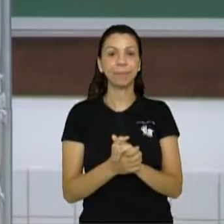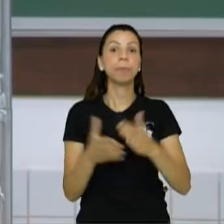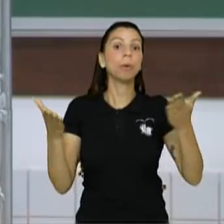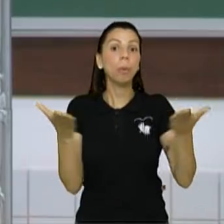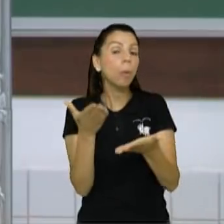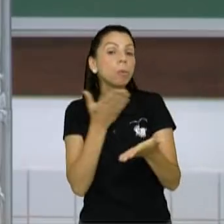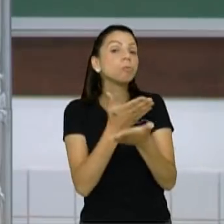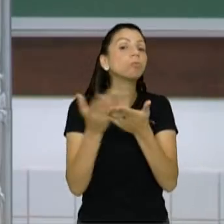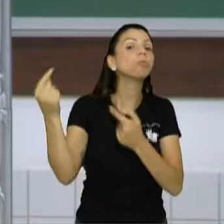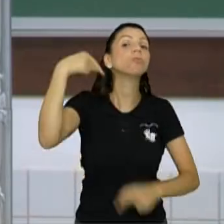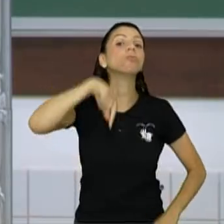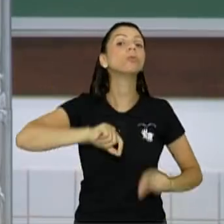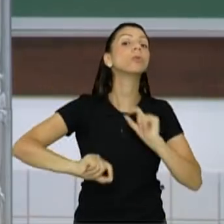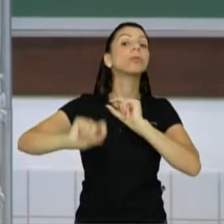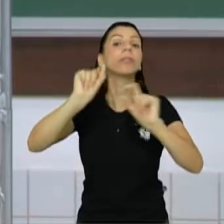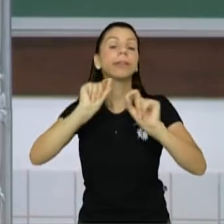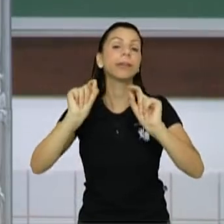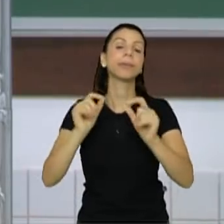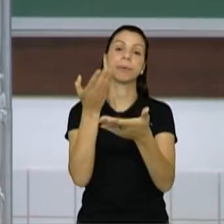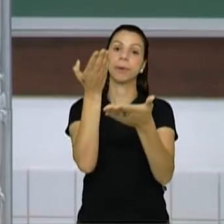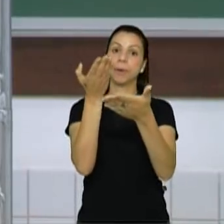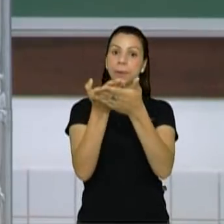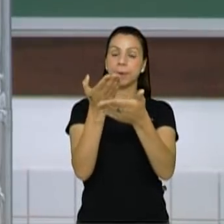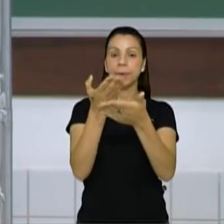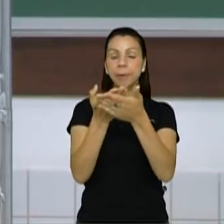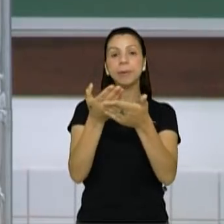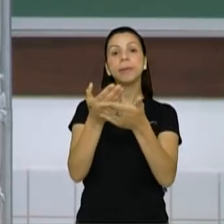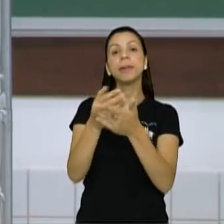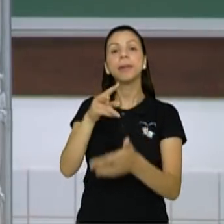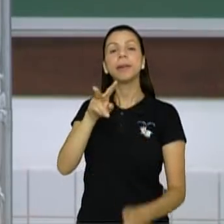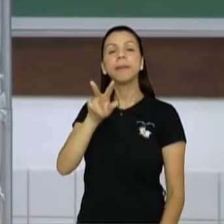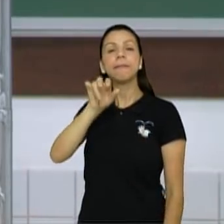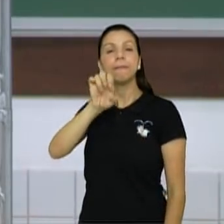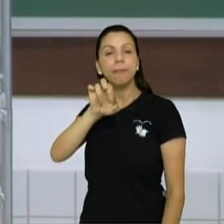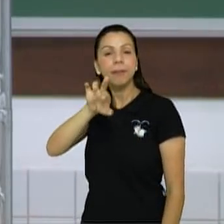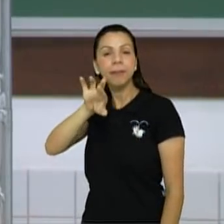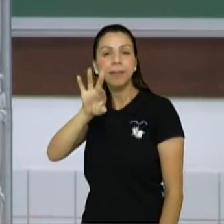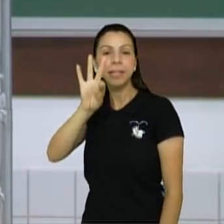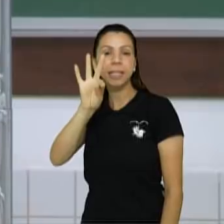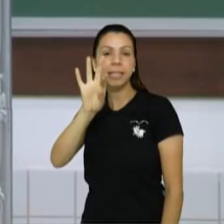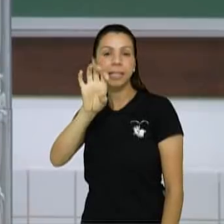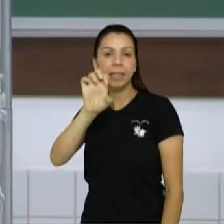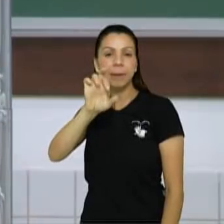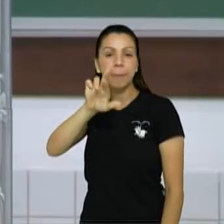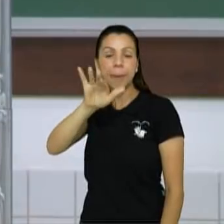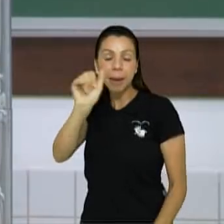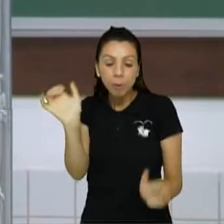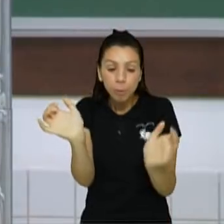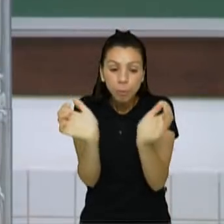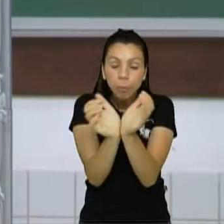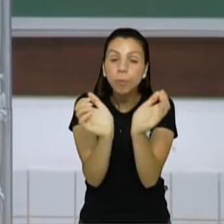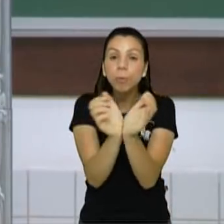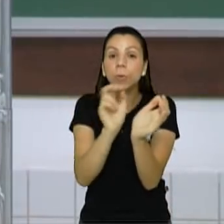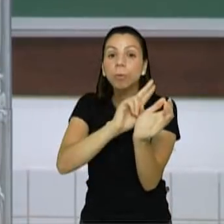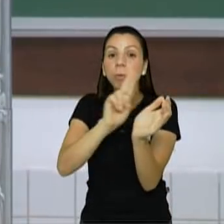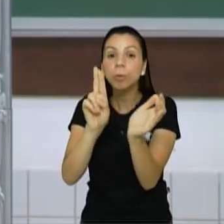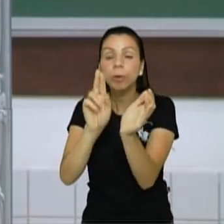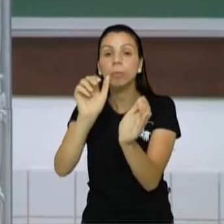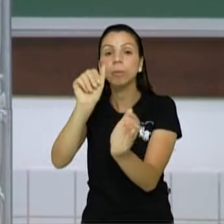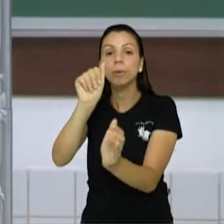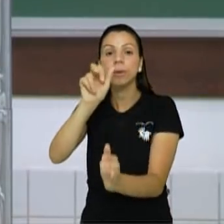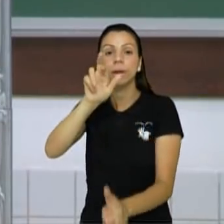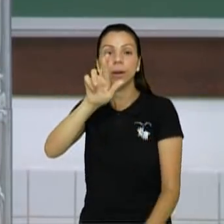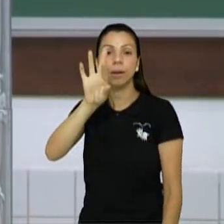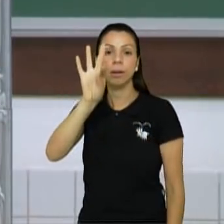Hoje a gente está aqui para mais uma aula de invertebrados. E o nosso grupo de hoje é o grupo dos artrópodes.